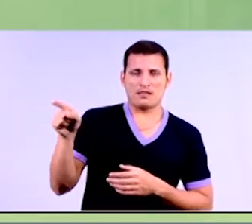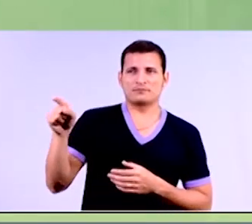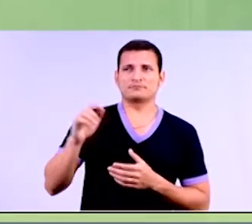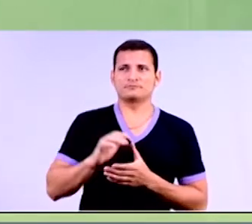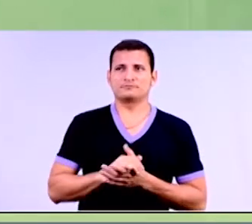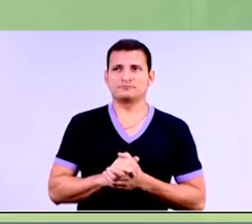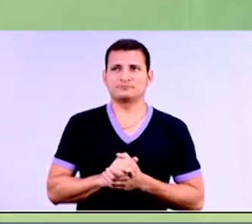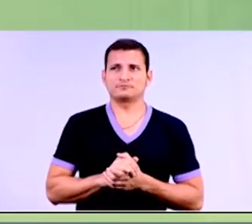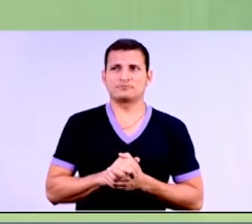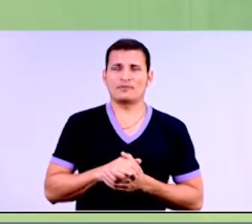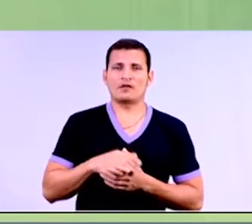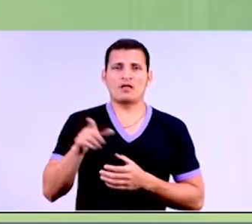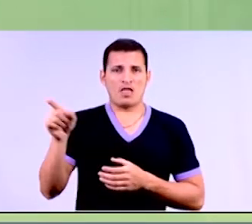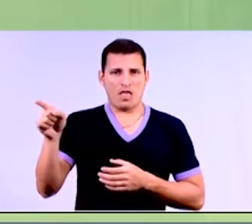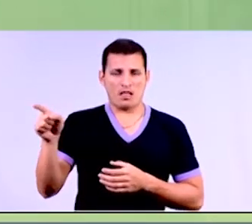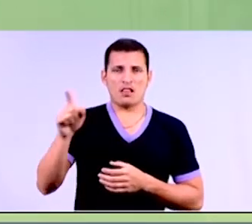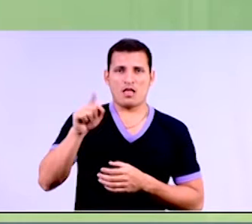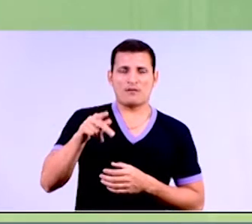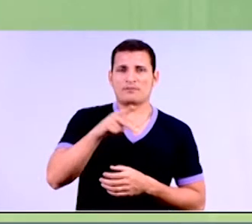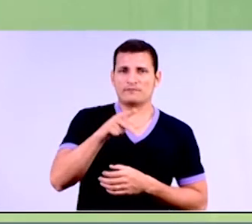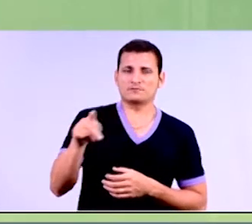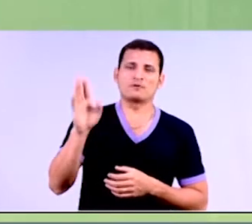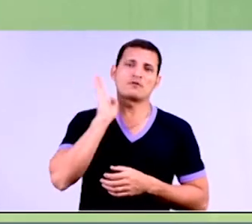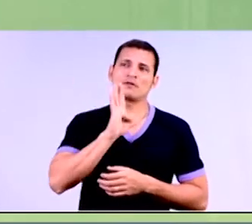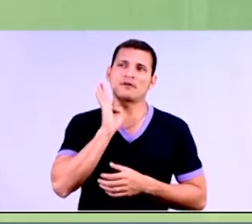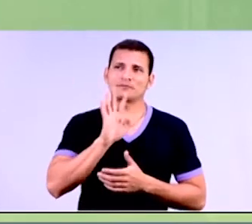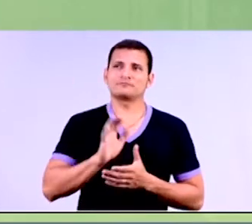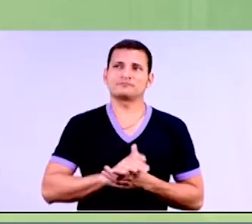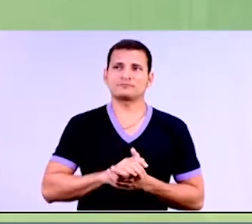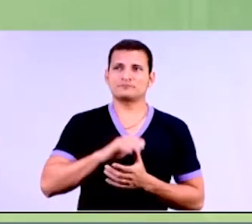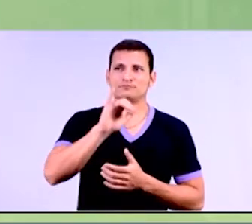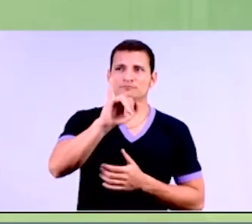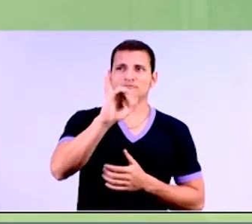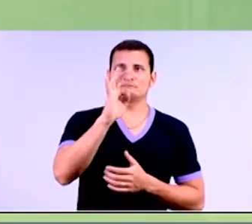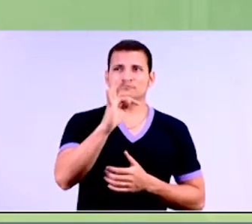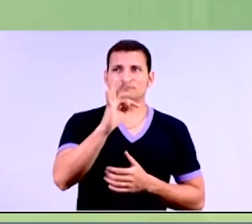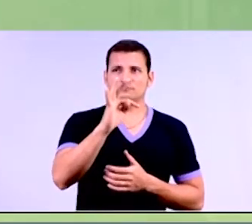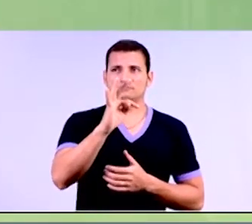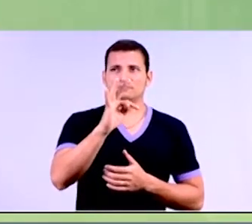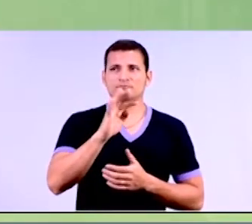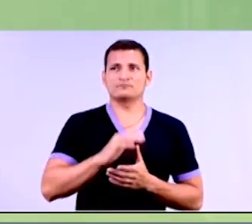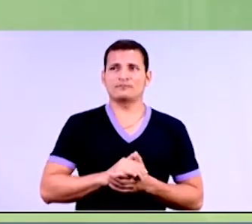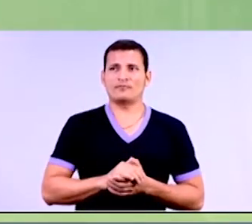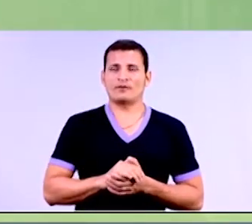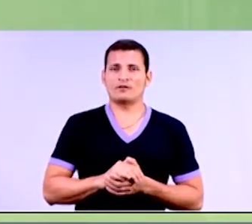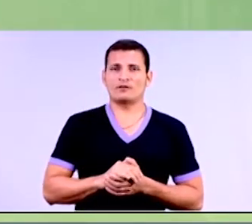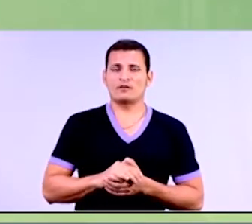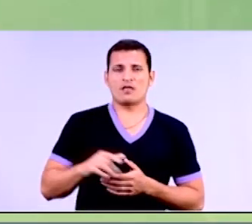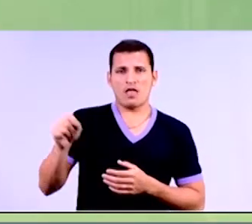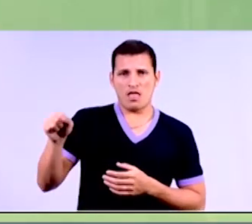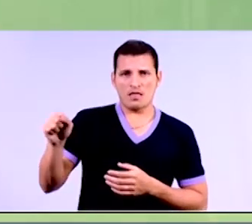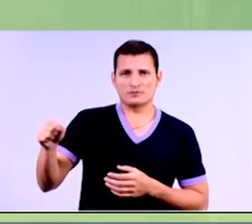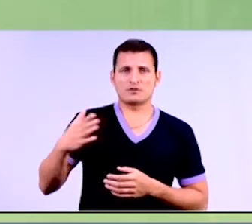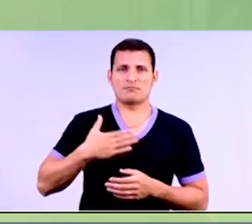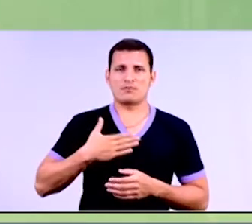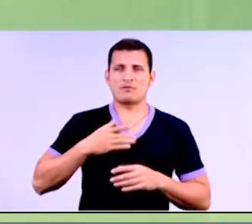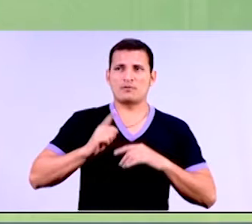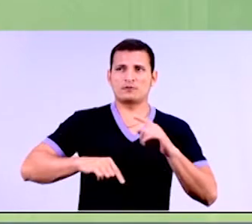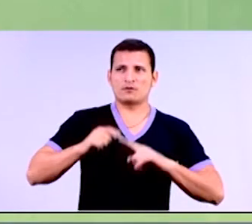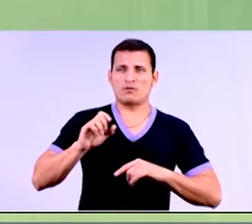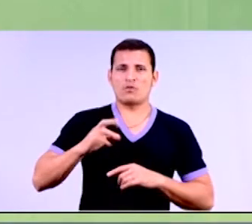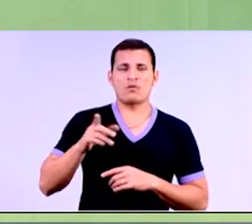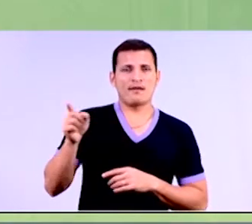ela. Ela é uma professora legal. It is my material. Este é o meu material. Ou ele é o